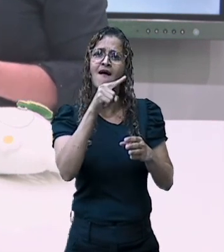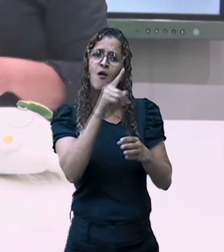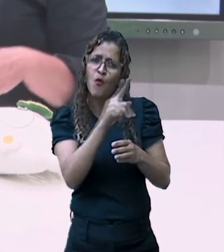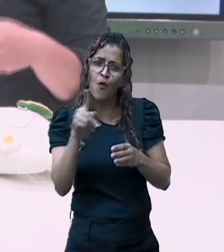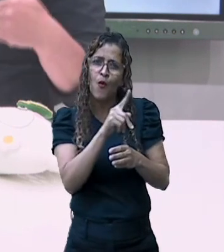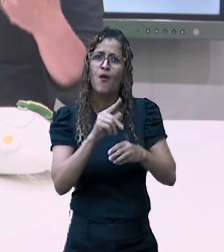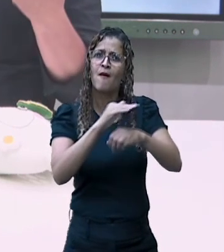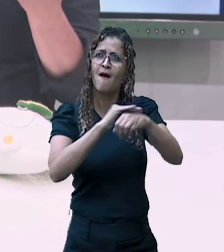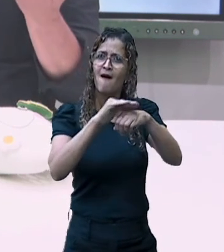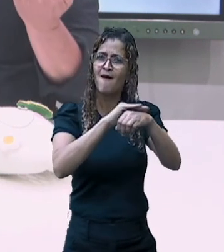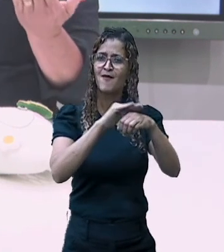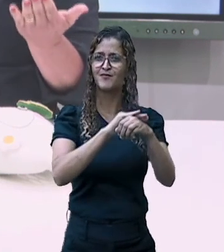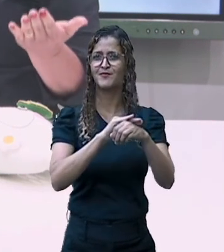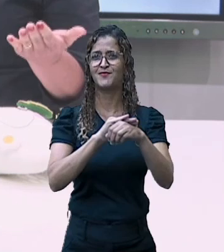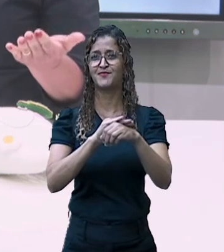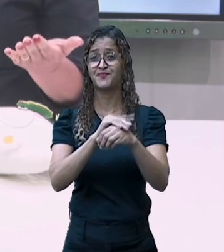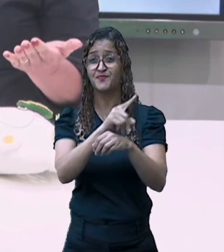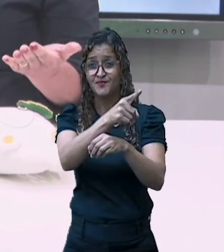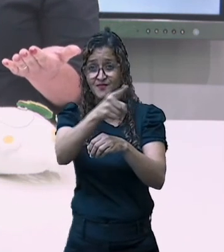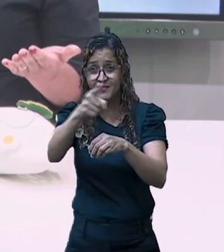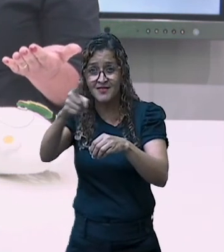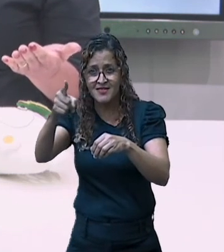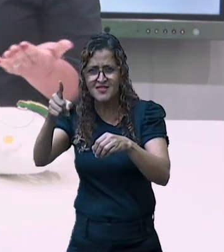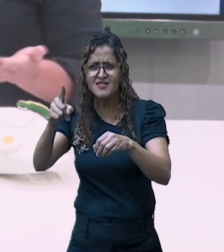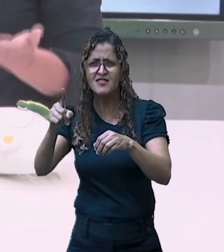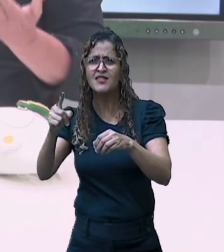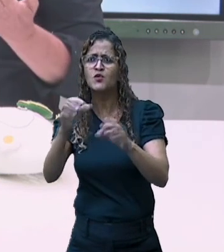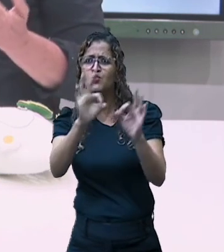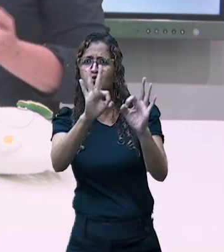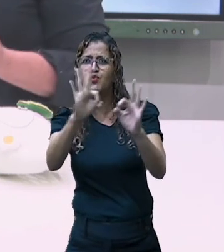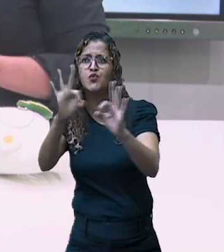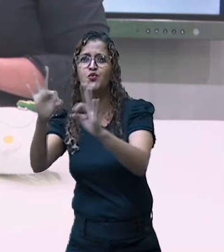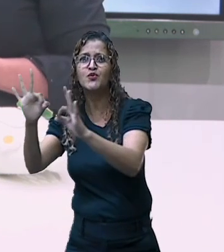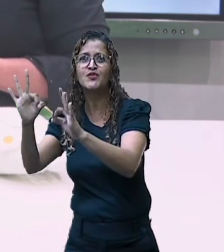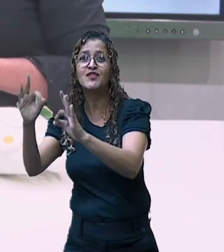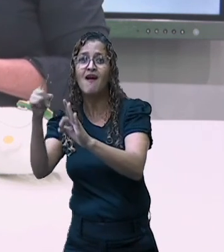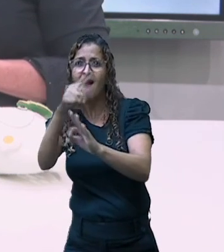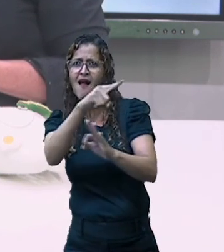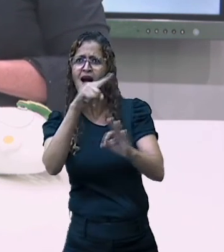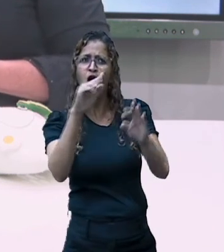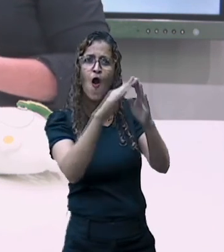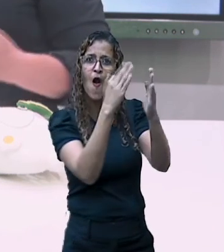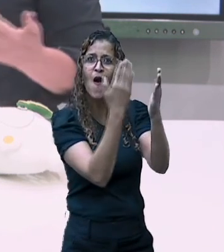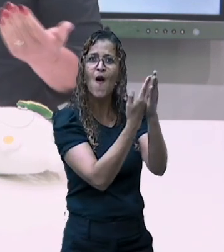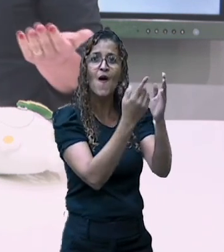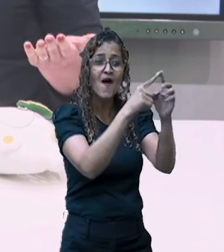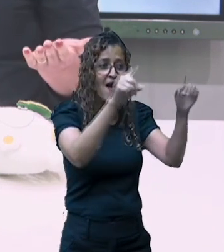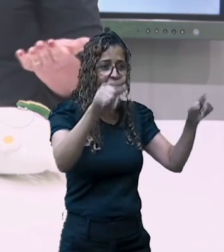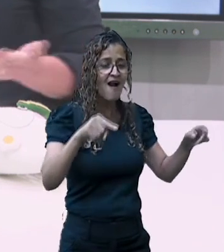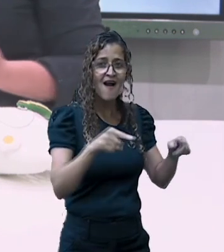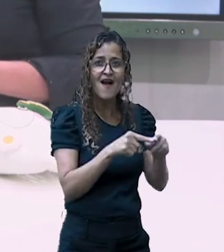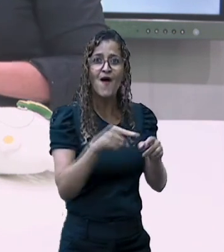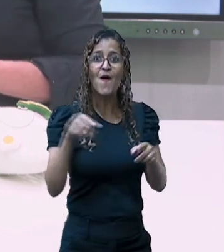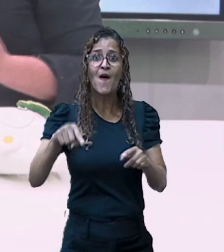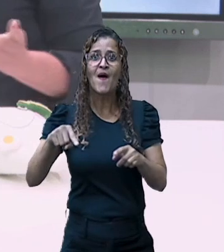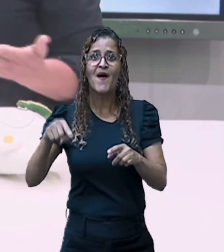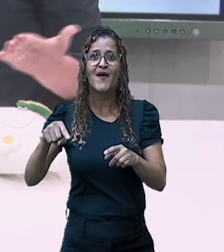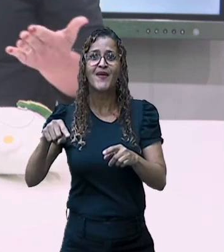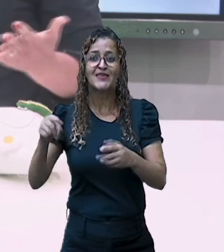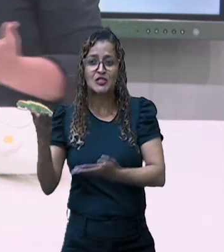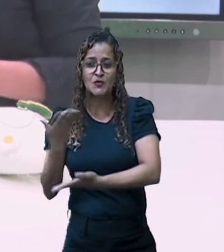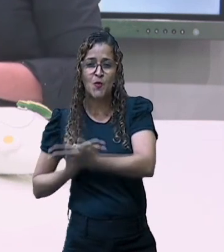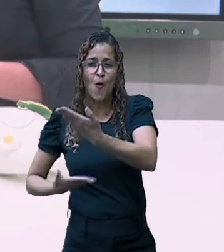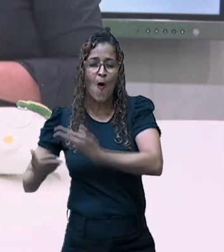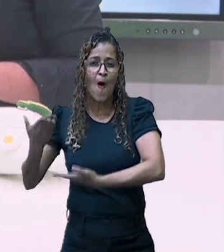assistindo, vai chegar lá na sua sala de aula e contar para os seus coleguinhas da nossa visita que nós